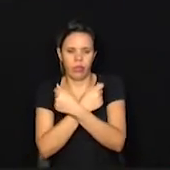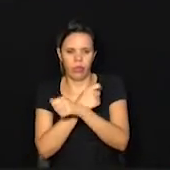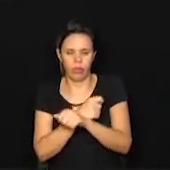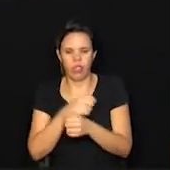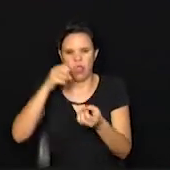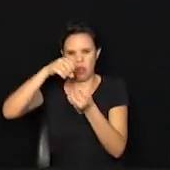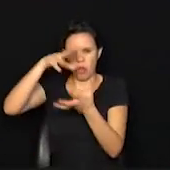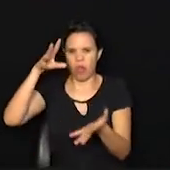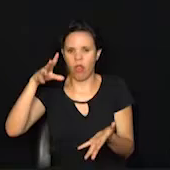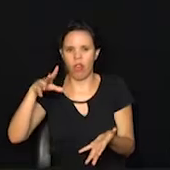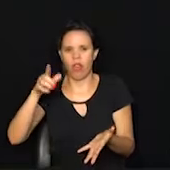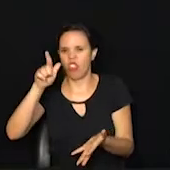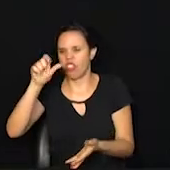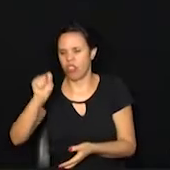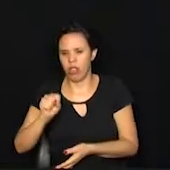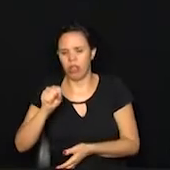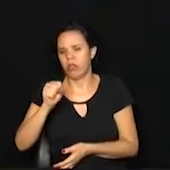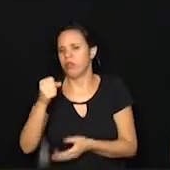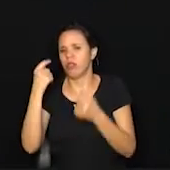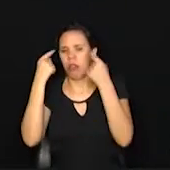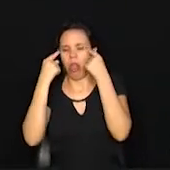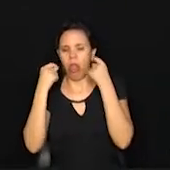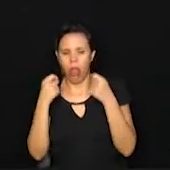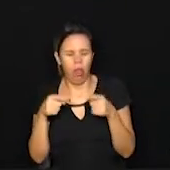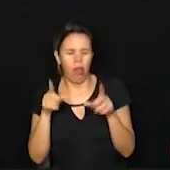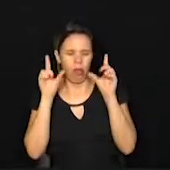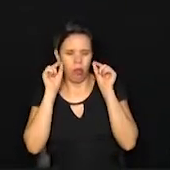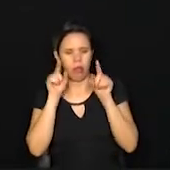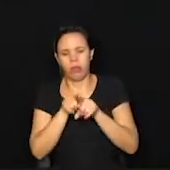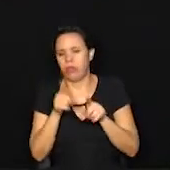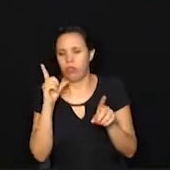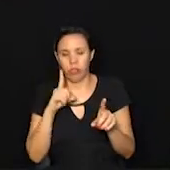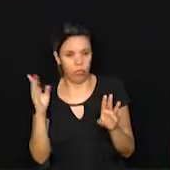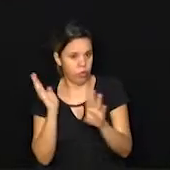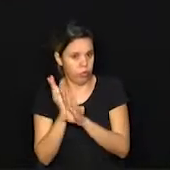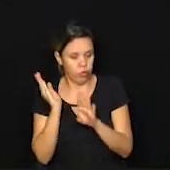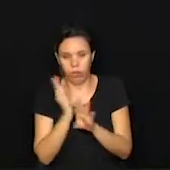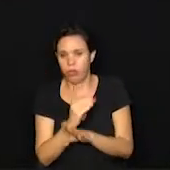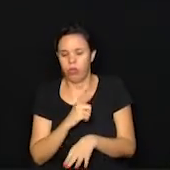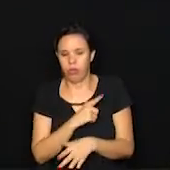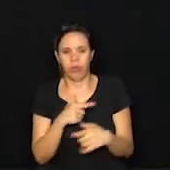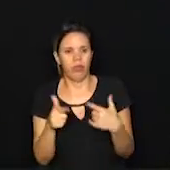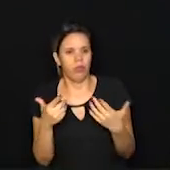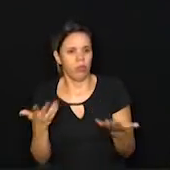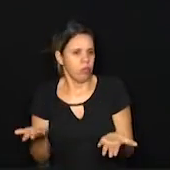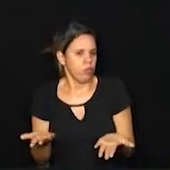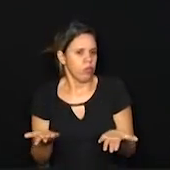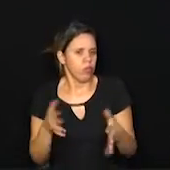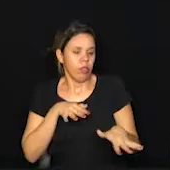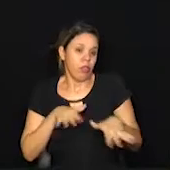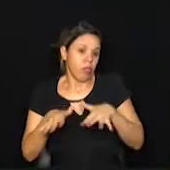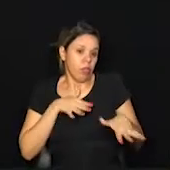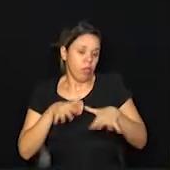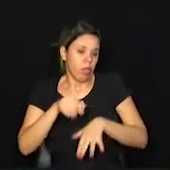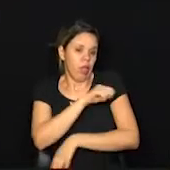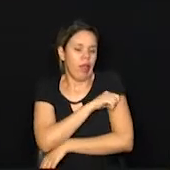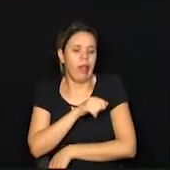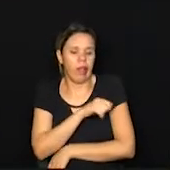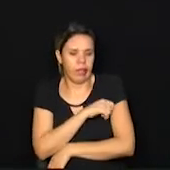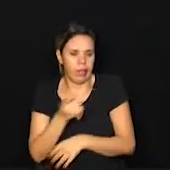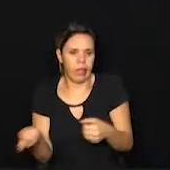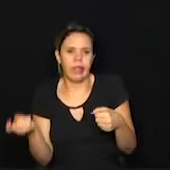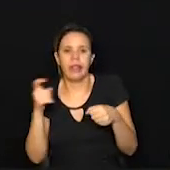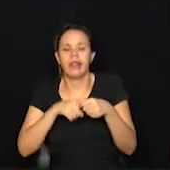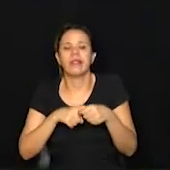lacrimogêneo com polícia invadindo mas o fato aqui teve um encontro convocado havia mobilização estudantil sendo